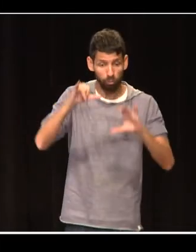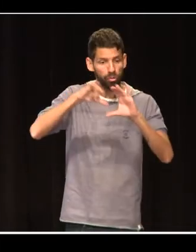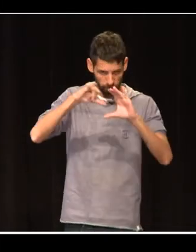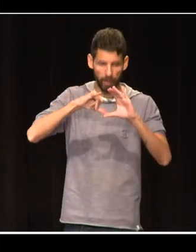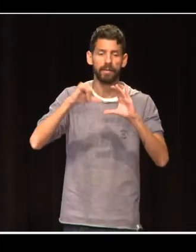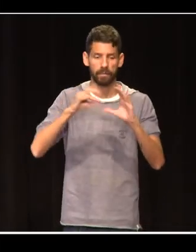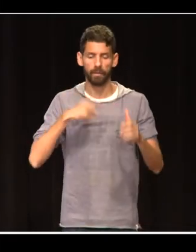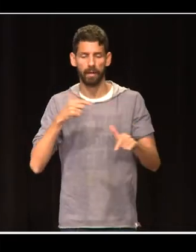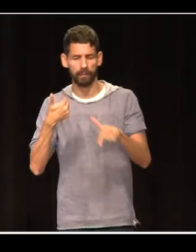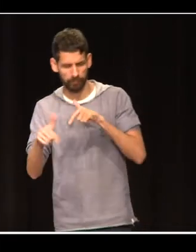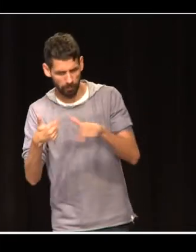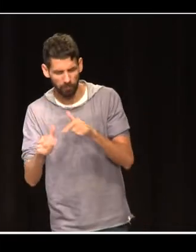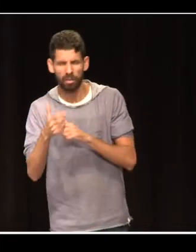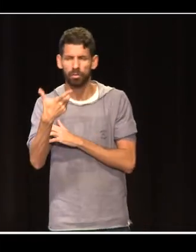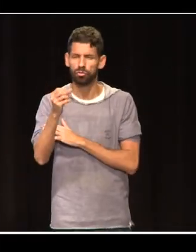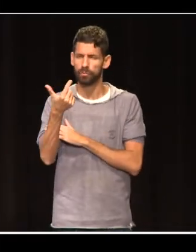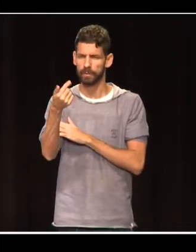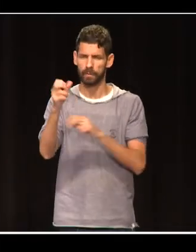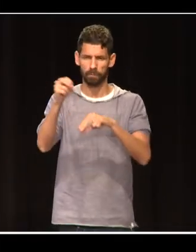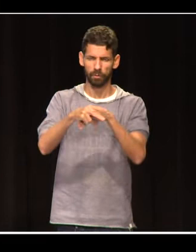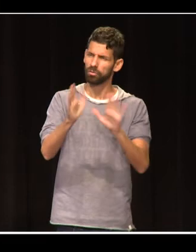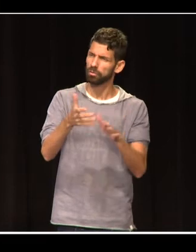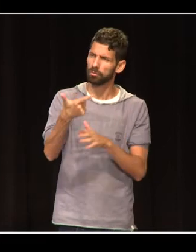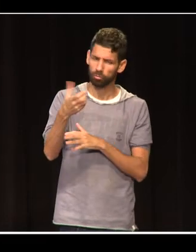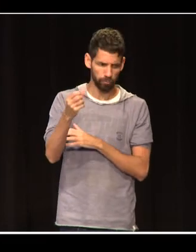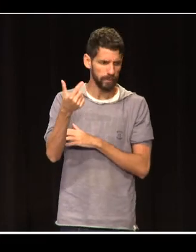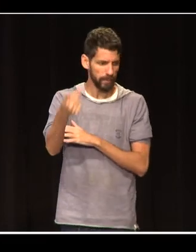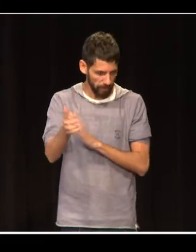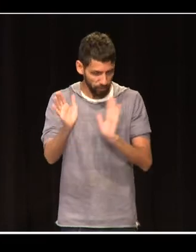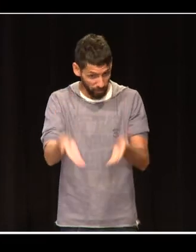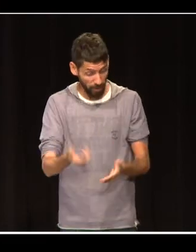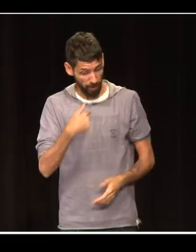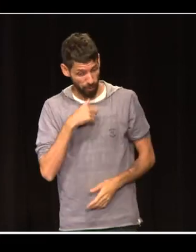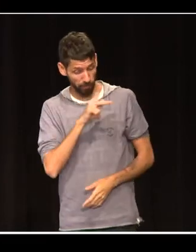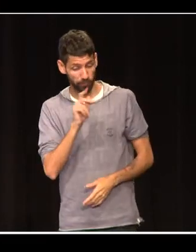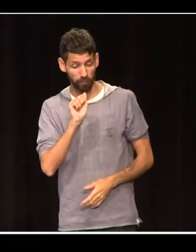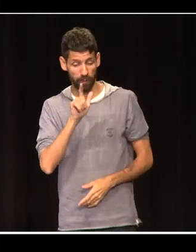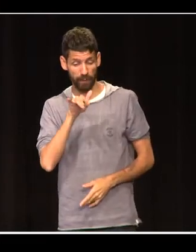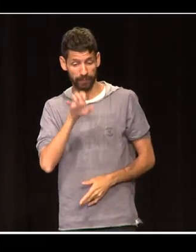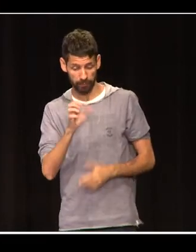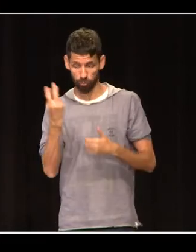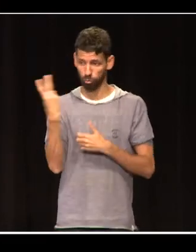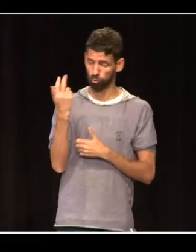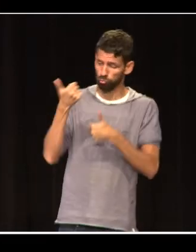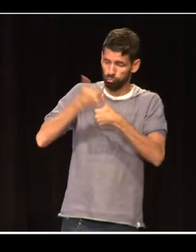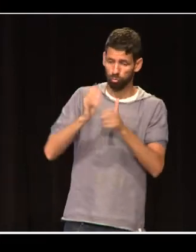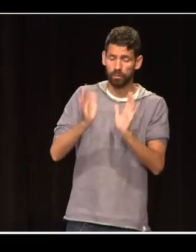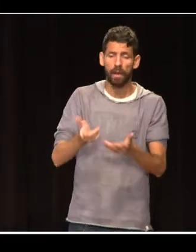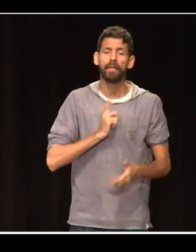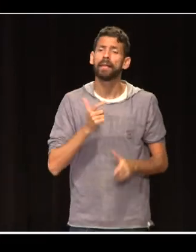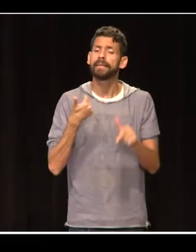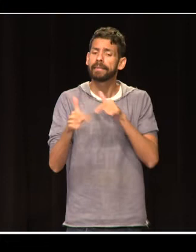fazer parte do SPES em 2017. Em 2017, eu e a professora Aline Gomes da Silva, a